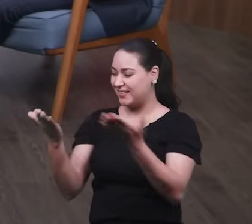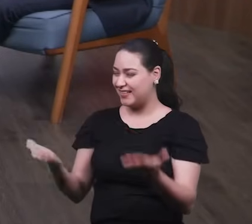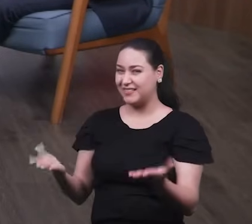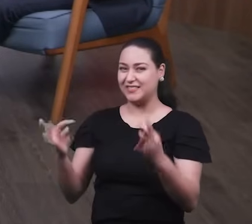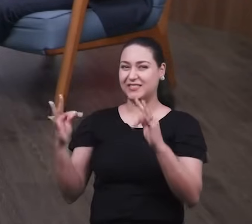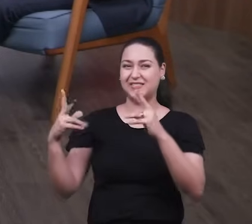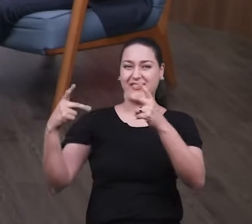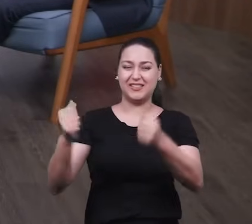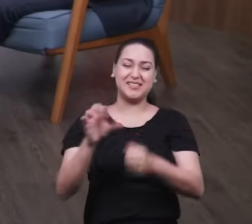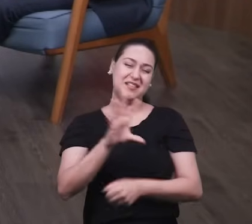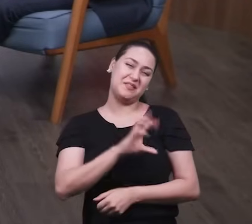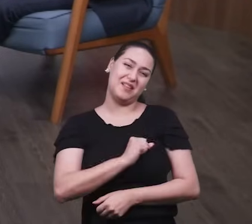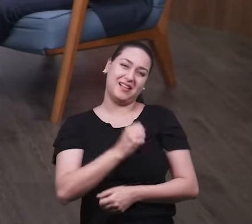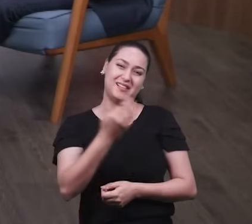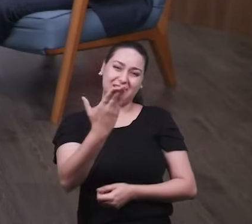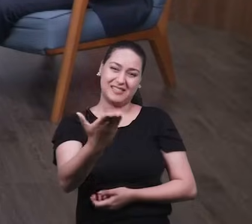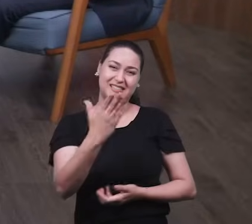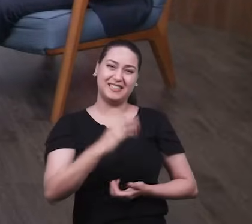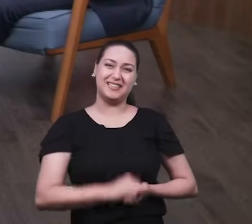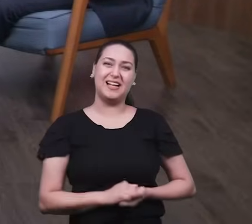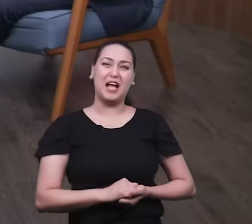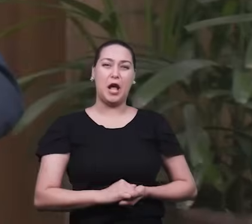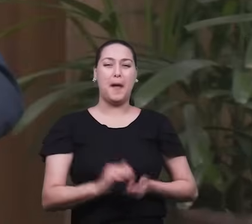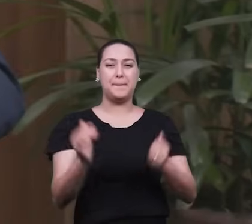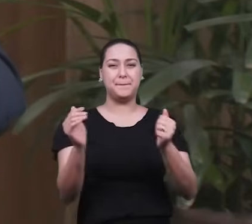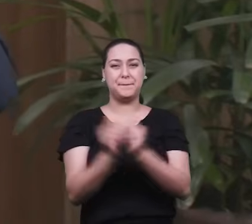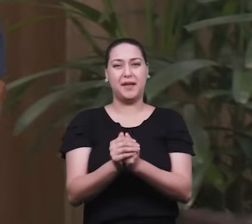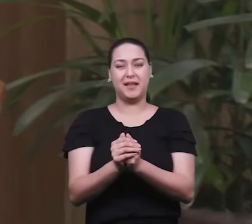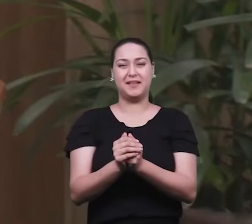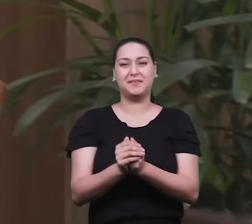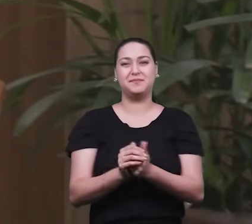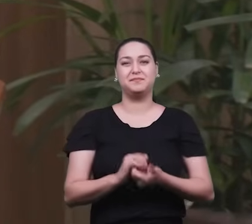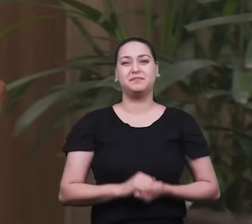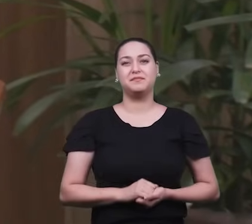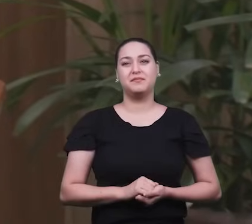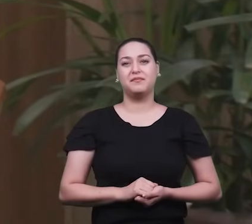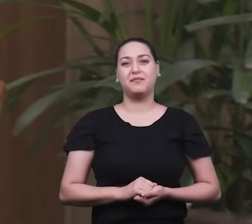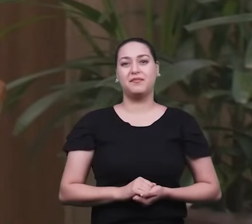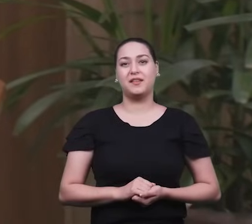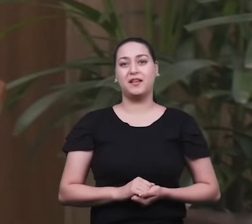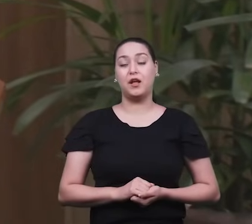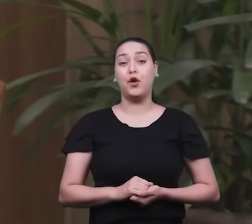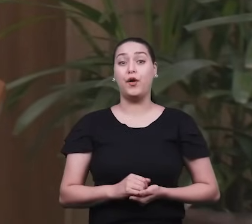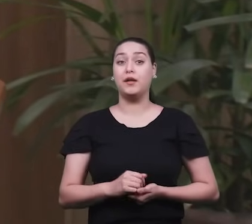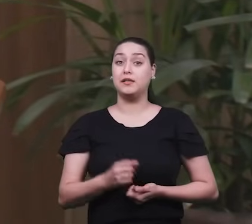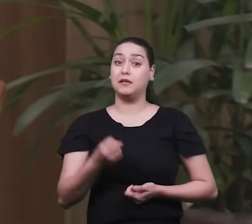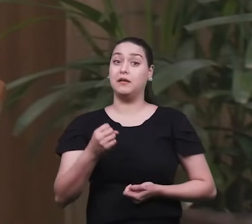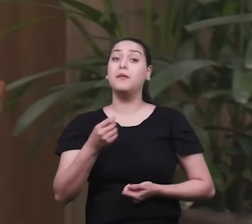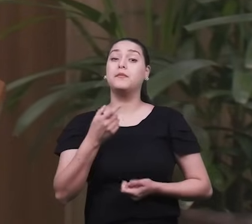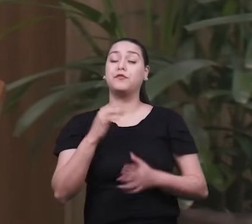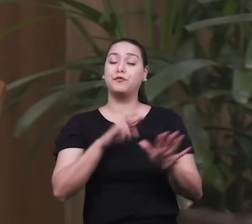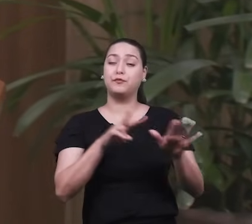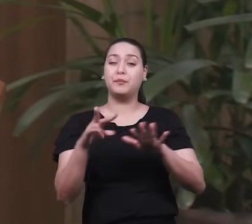Pai do Senhor Adriano, Pai do Senhor a todos amados. Glórias a Deus. Amém. Querendo Deus, estaremos